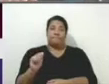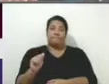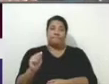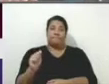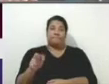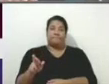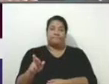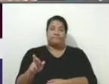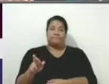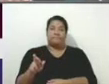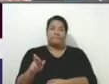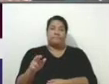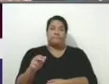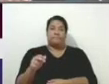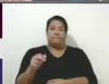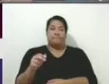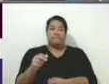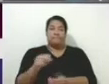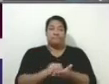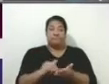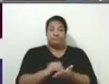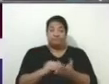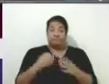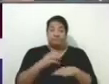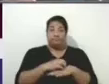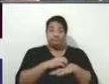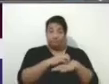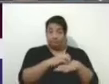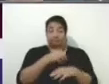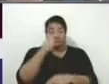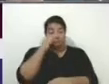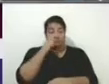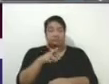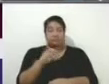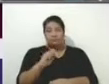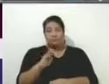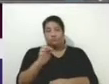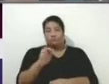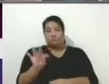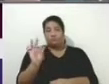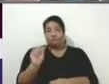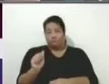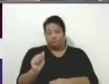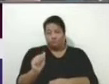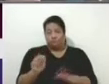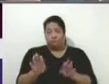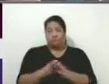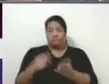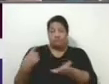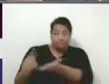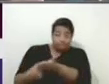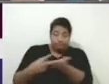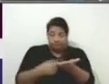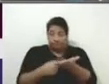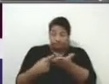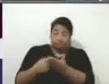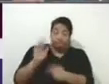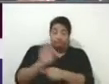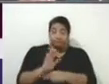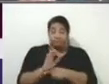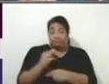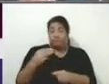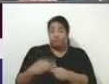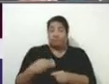inteligente a Secretaria de Turismo. E essas relações institucionais que dão governança ao município, elas têm sido